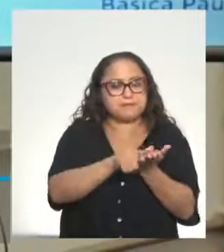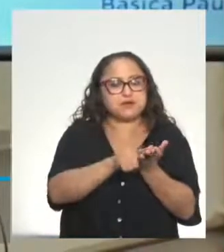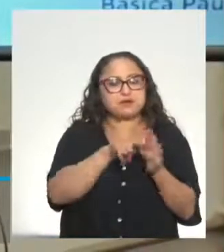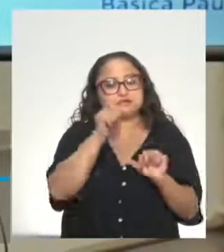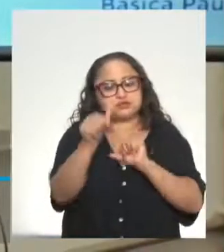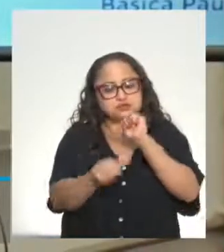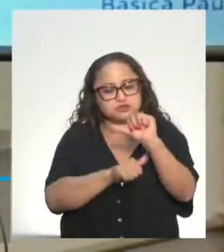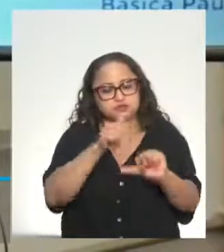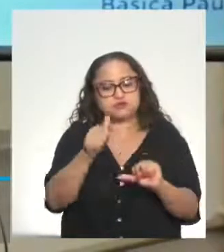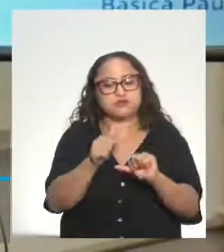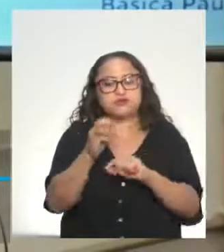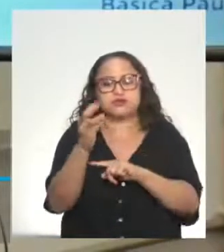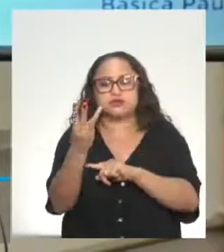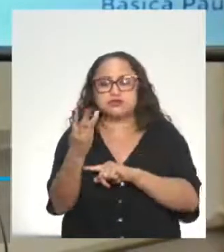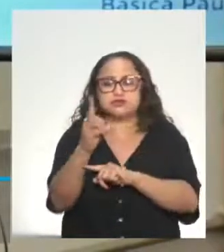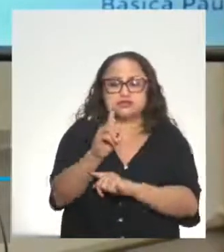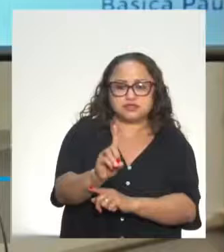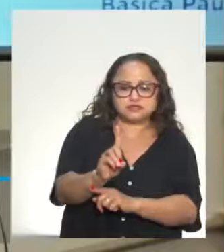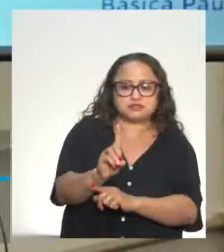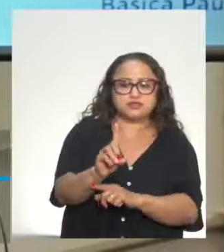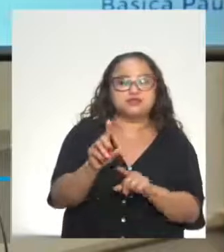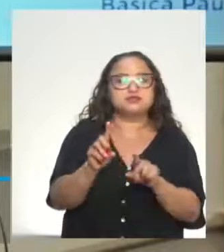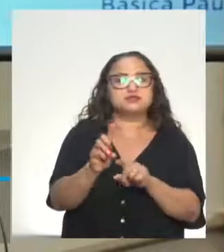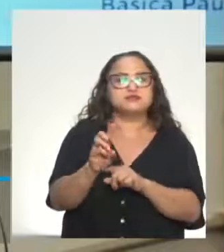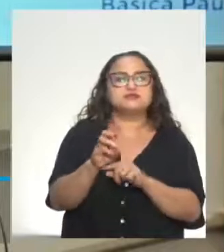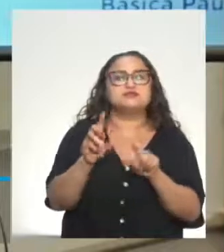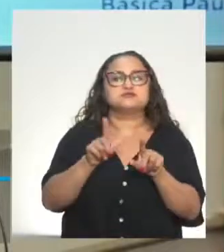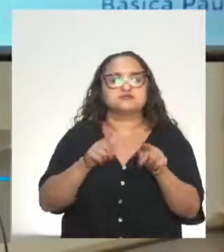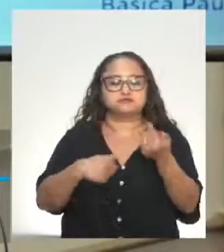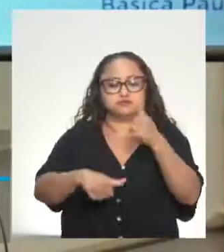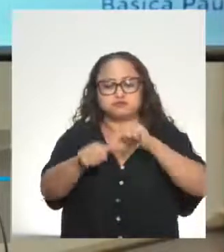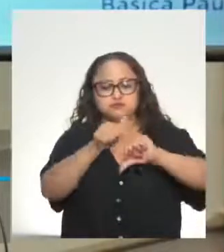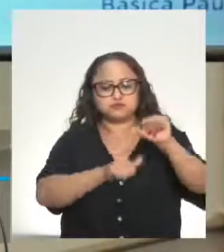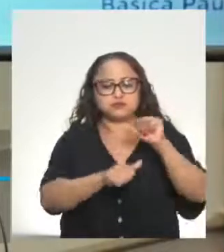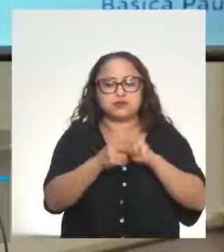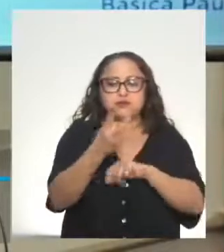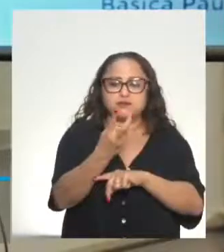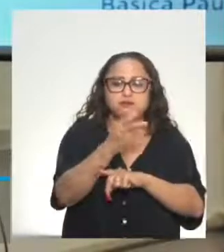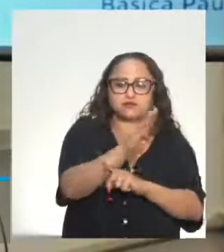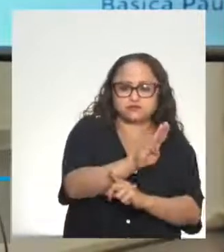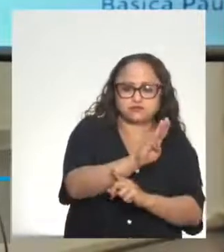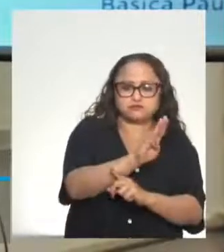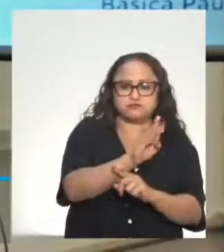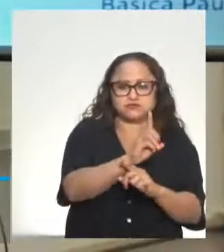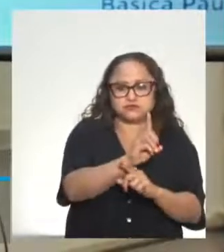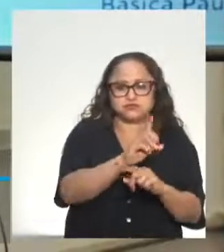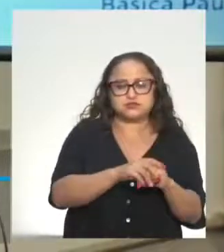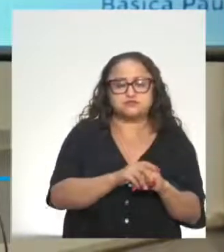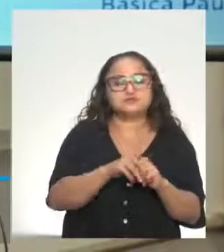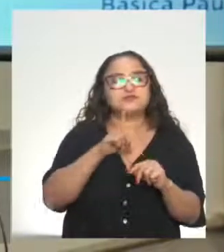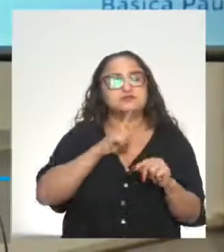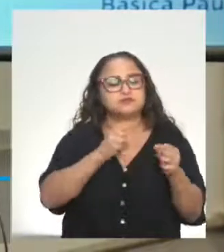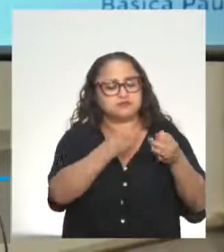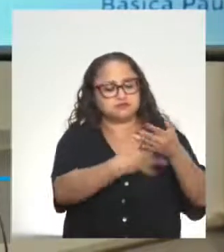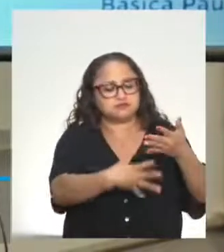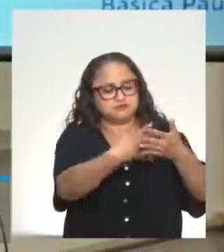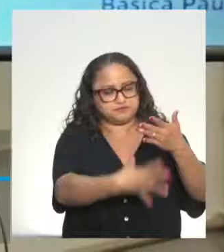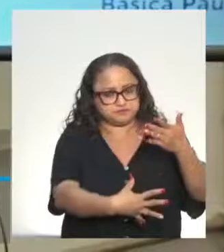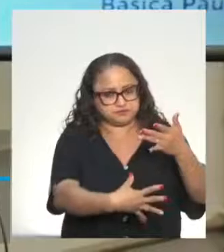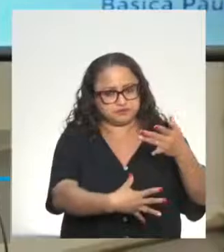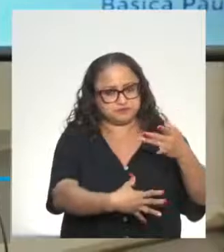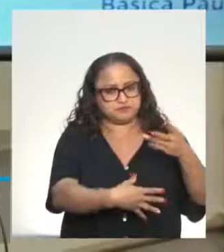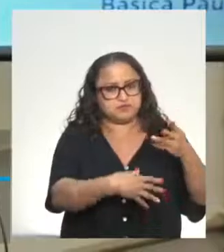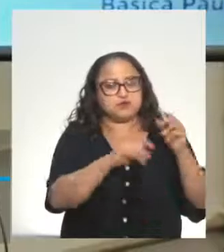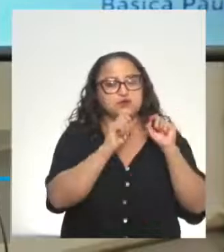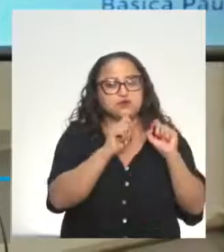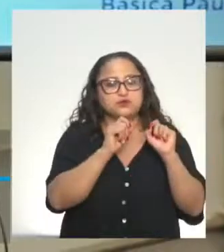objeto bidimensional, né, em um objeto tridimensional, tá? Vai estar disponível aí no chat para vocês, a produção vai